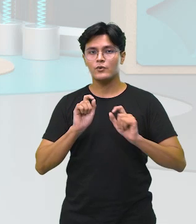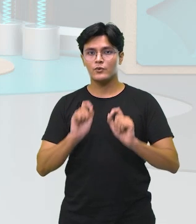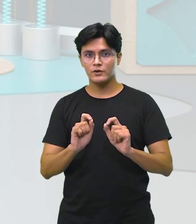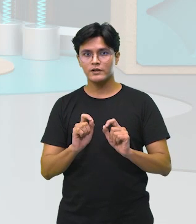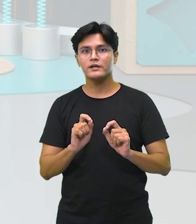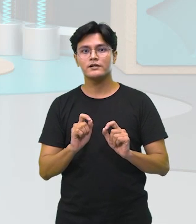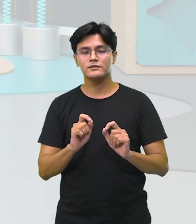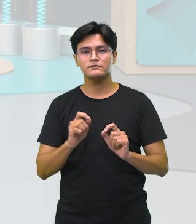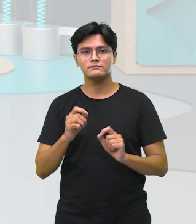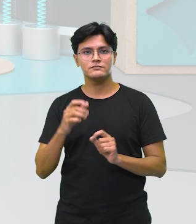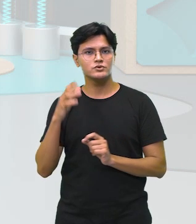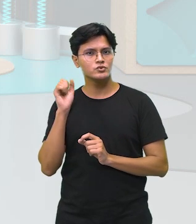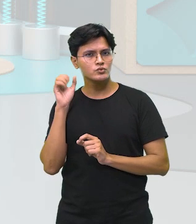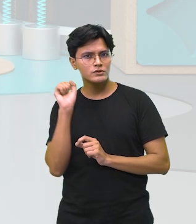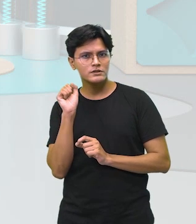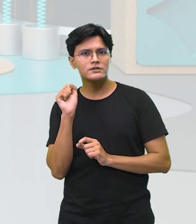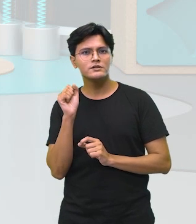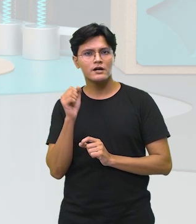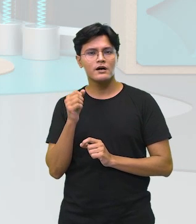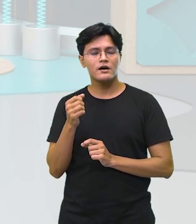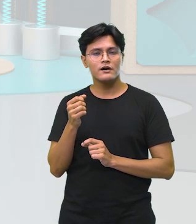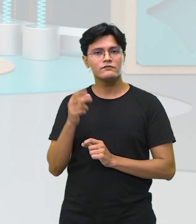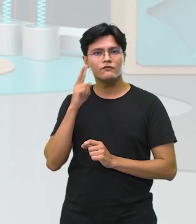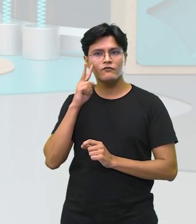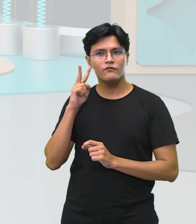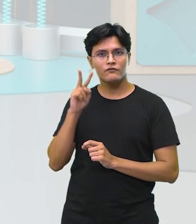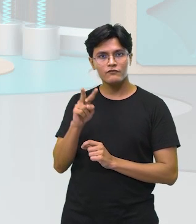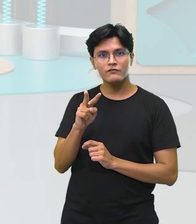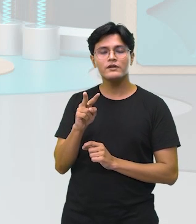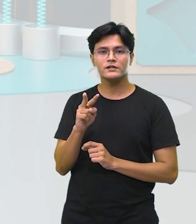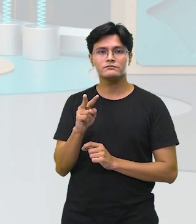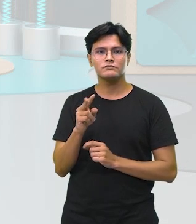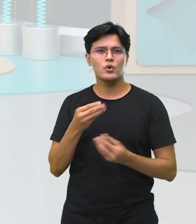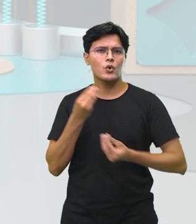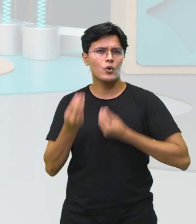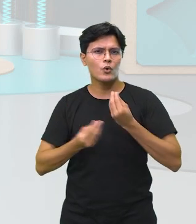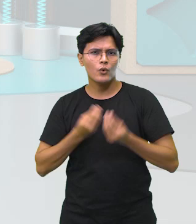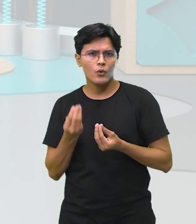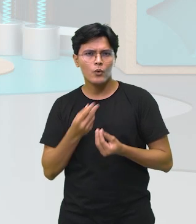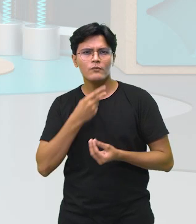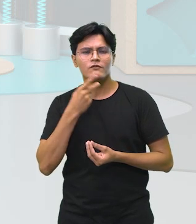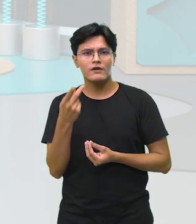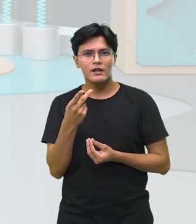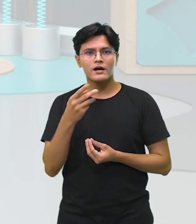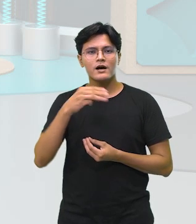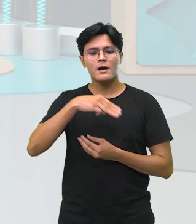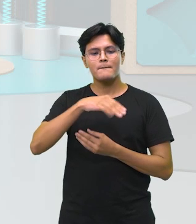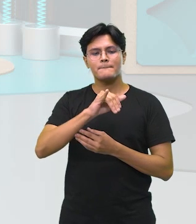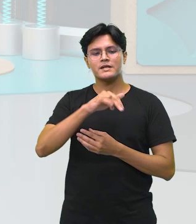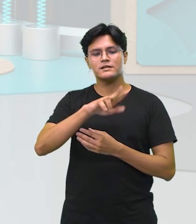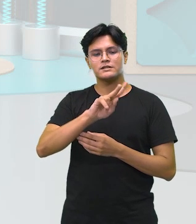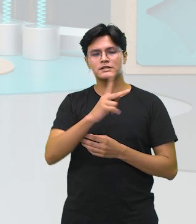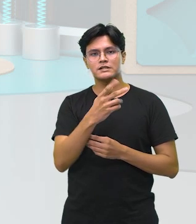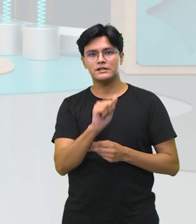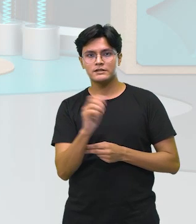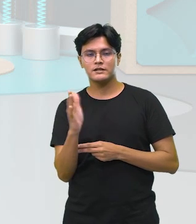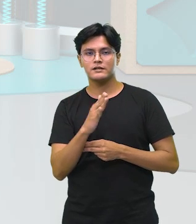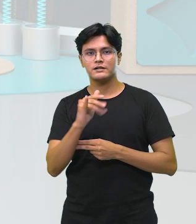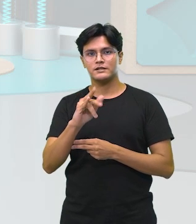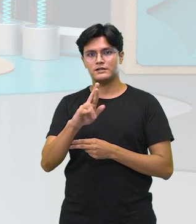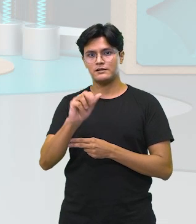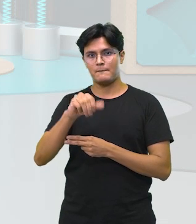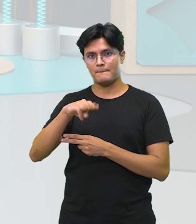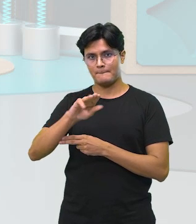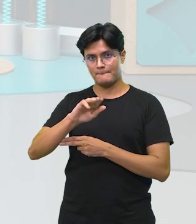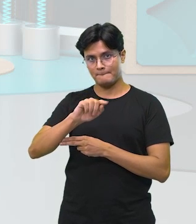pronúncia da palavra minha irmã certo a palavra não né duas palavras minha